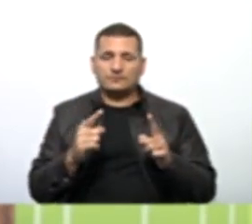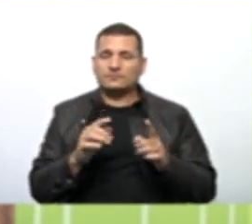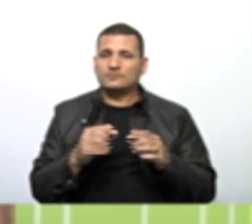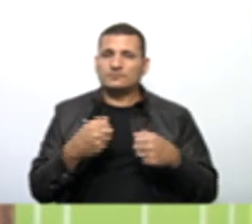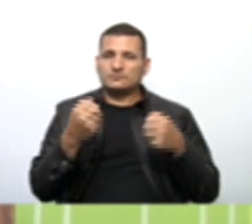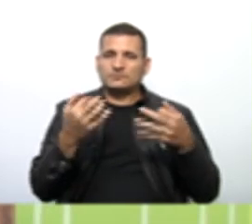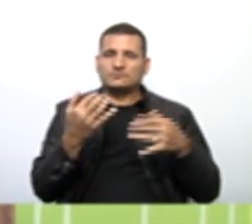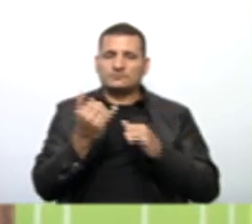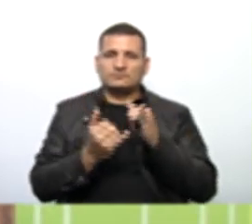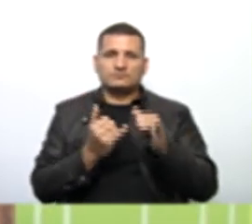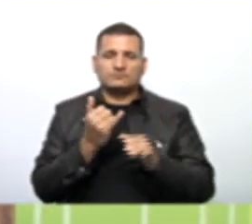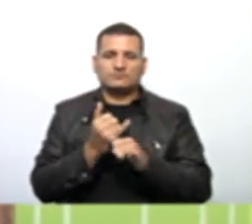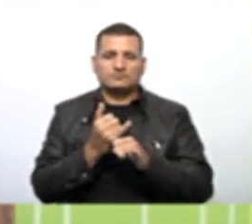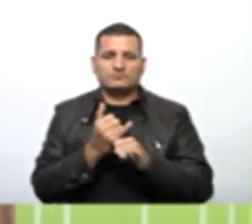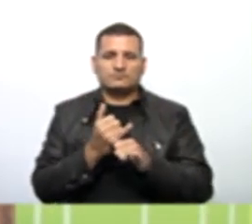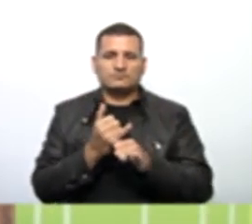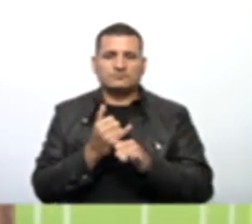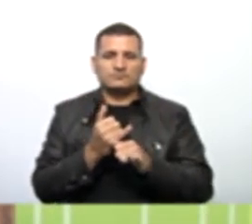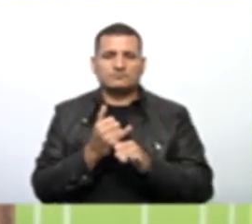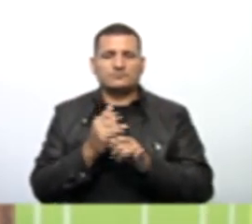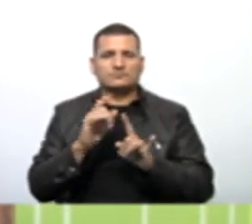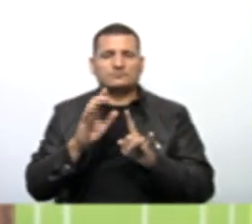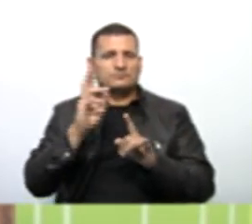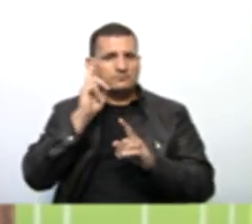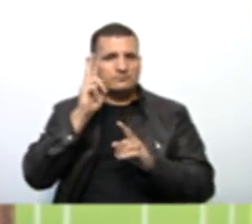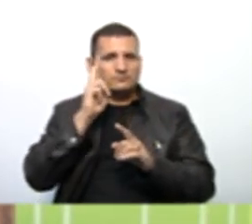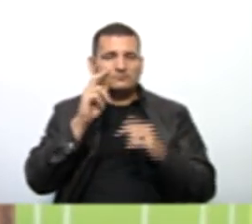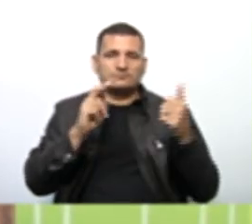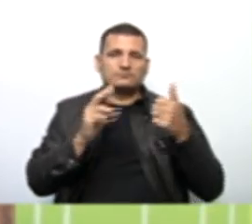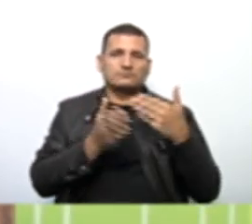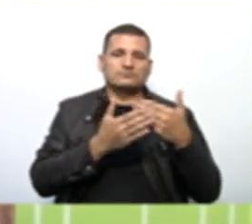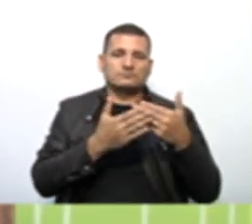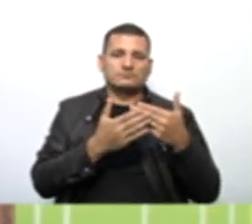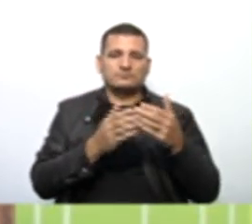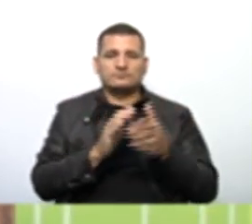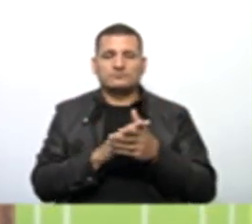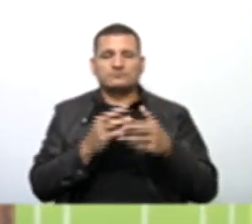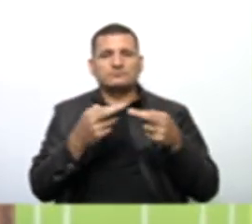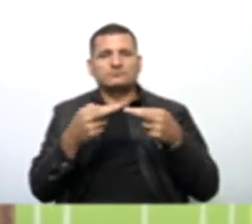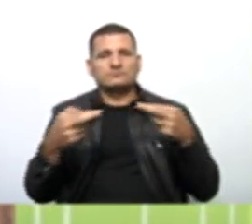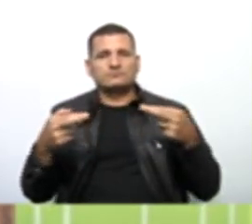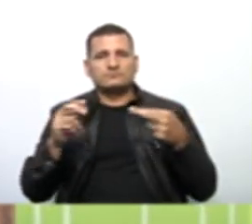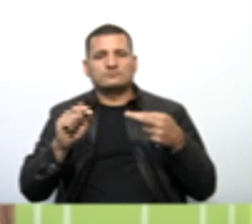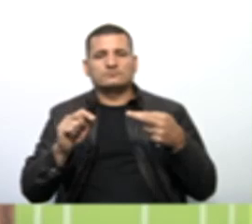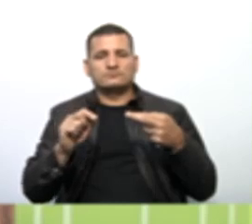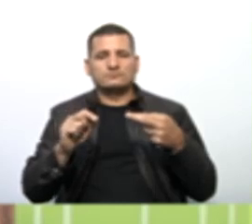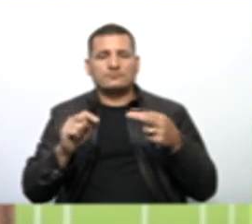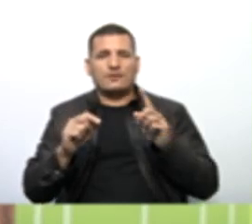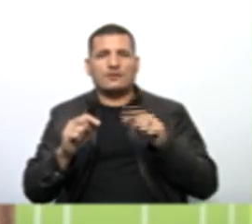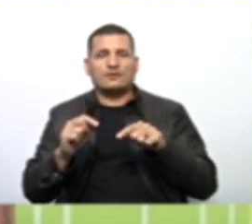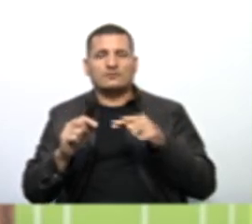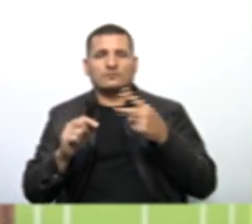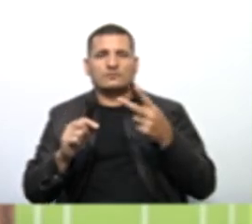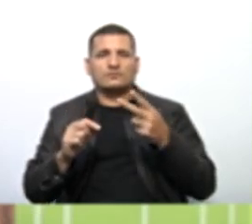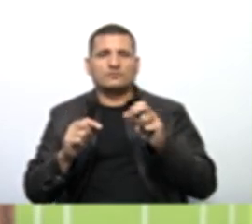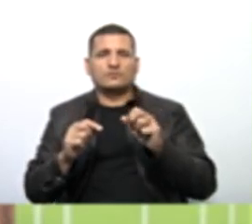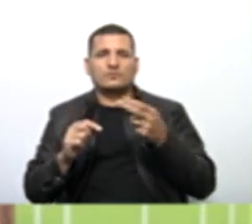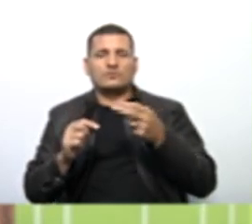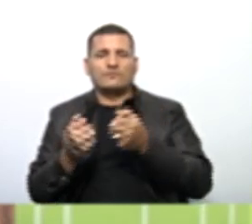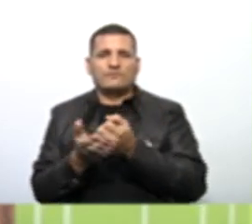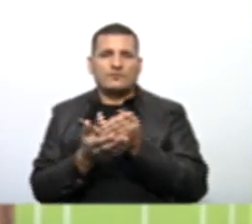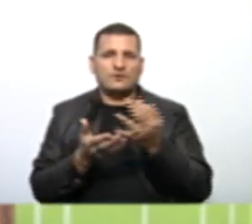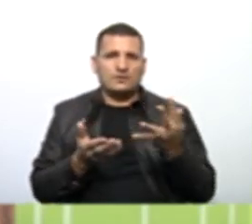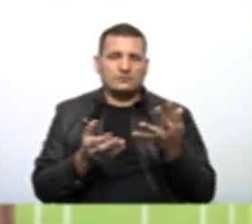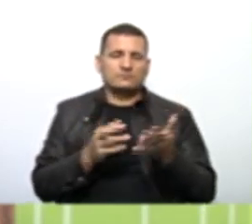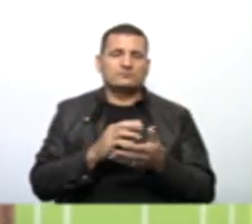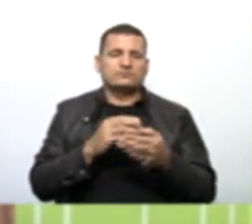né a gente vai ter que lembrar nossa primeira aula e ed é o que dois ou mais gols chutando informação